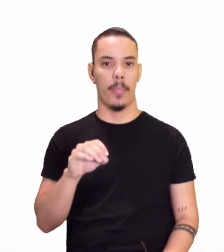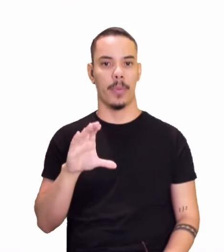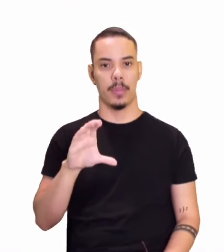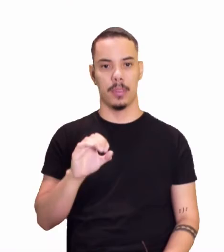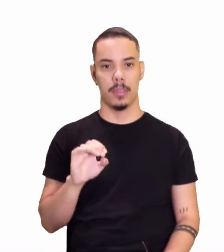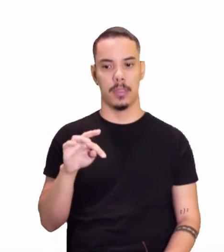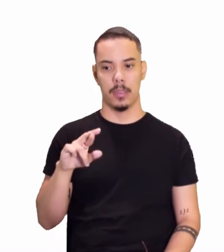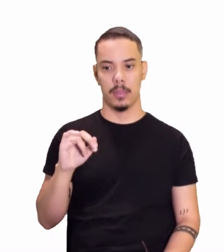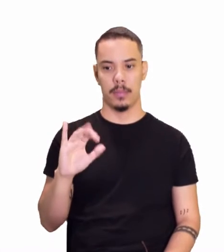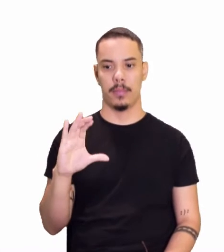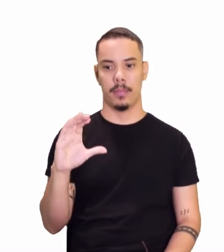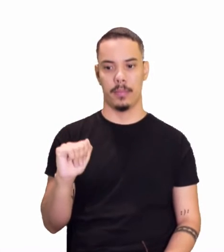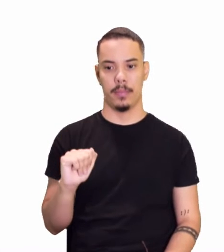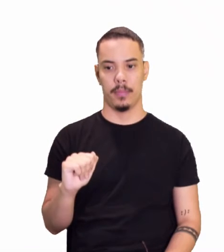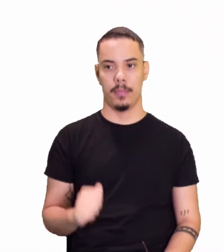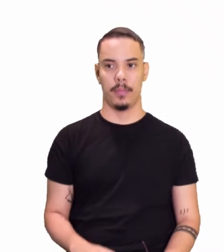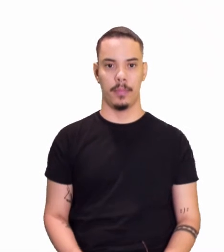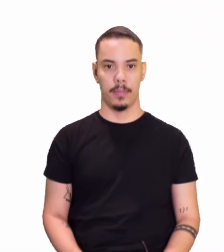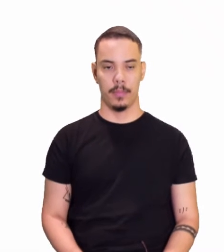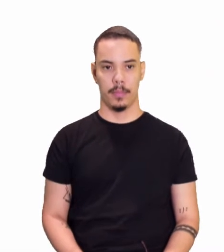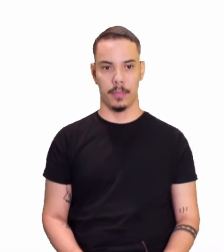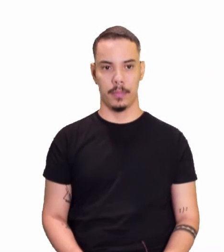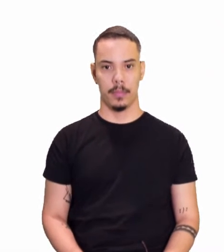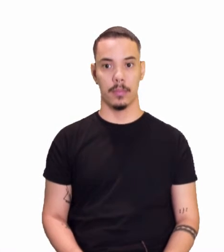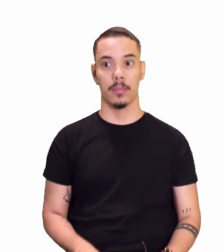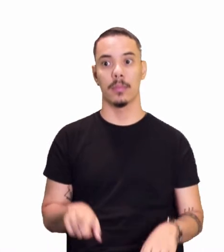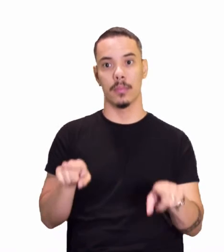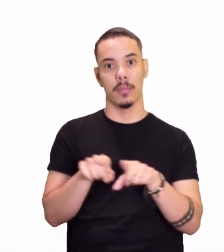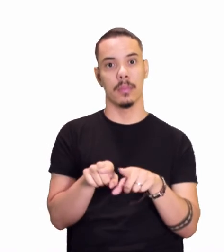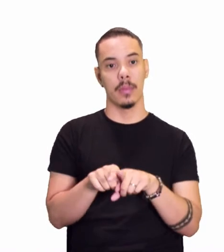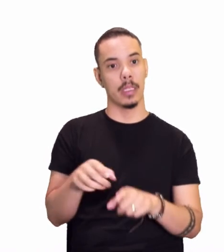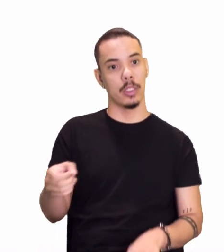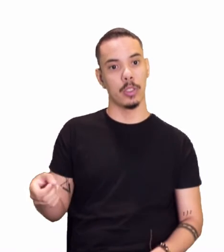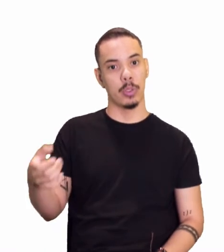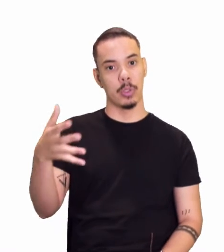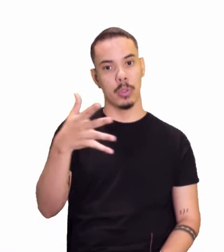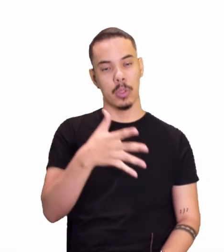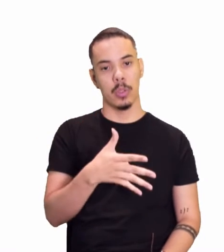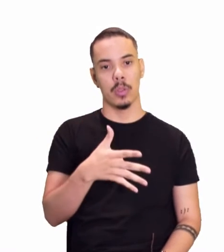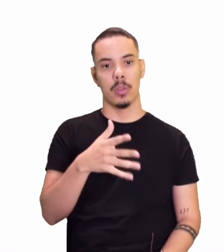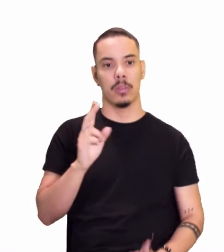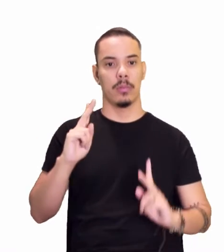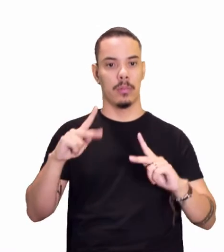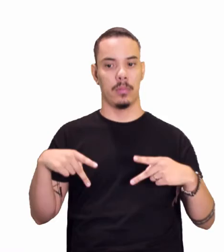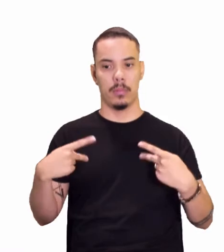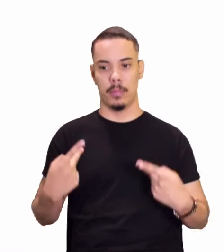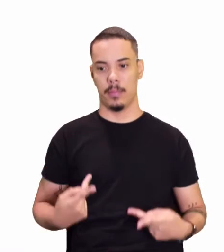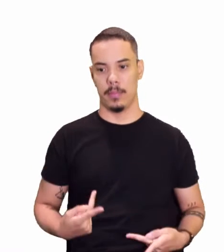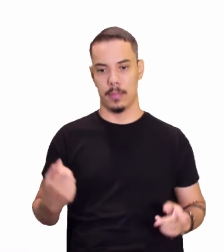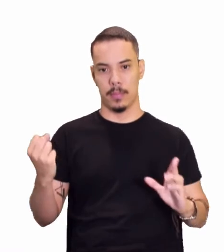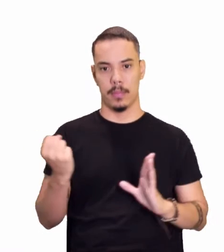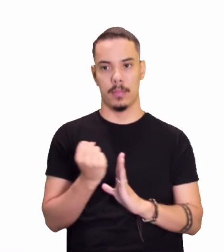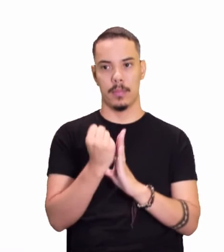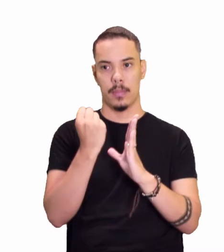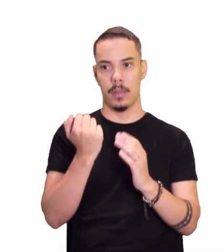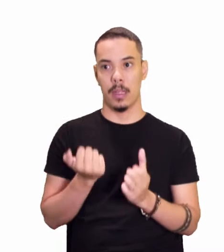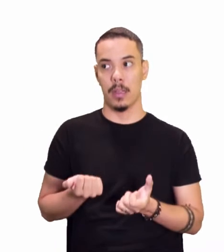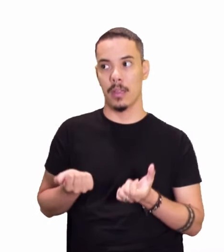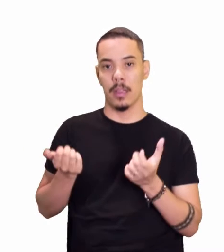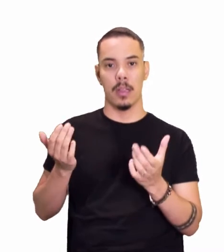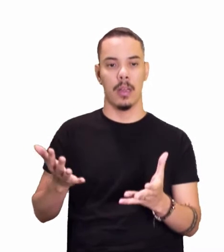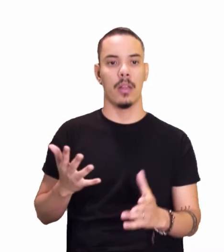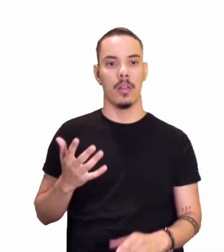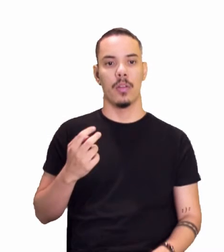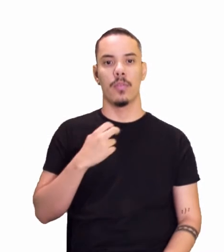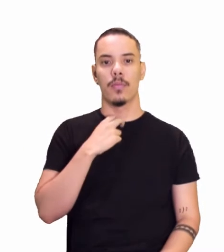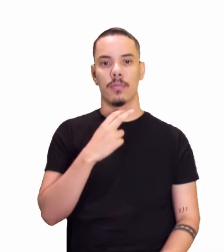antropocêntrica. Legal, né? E aí nós vamos ter com essa nova visão, o homem sendo centro ali, dando aí vez e voz, né?